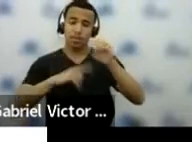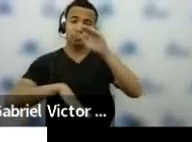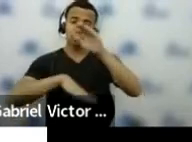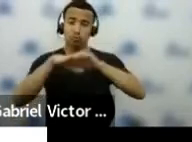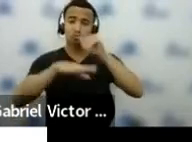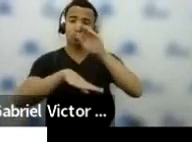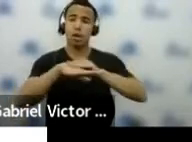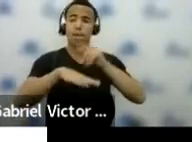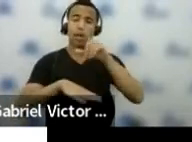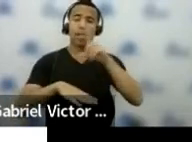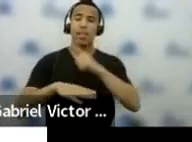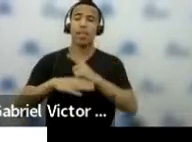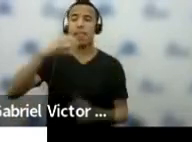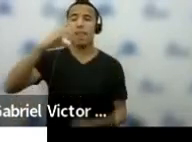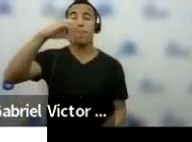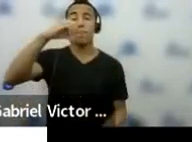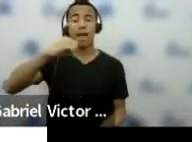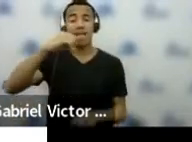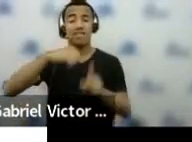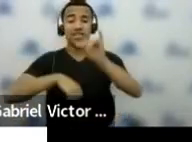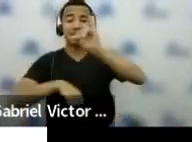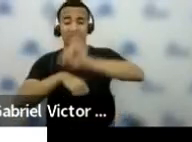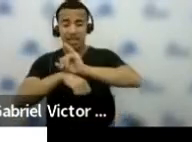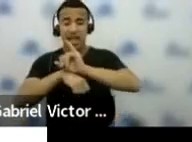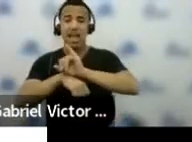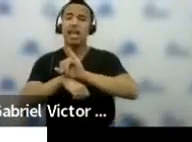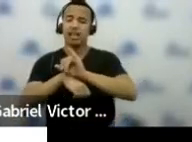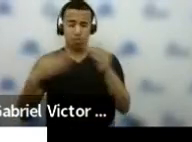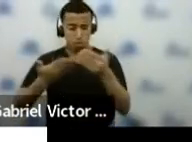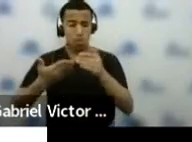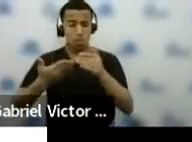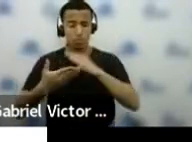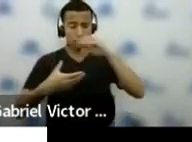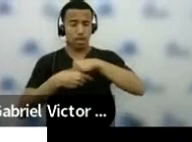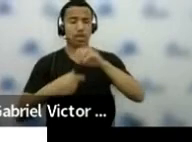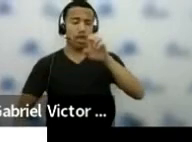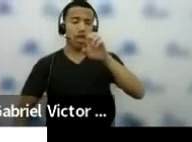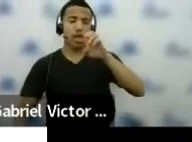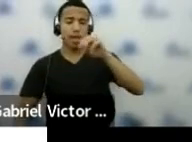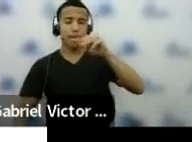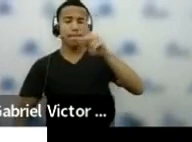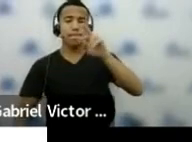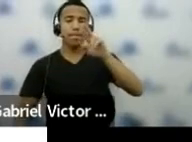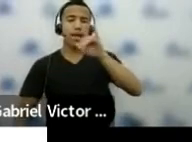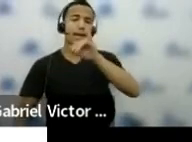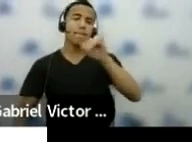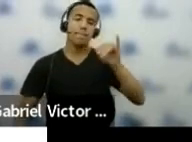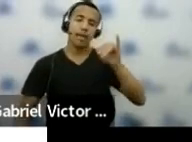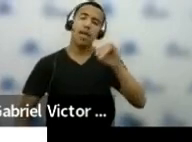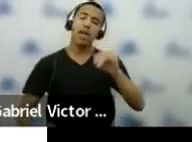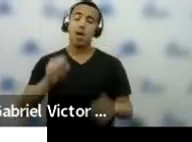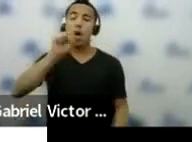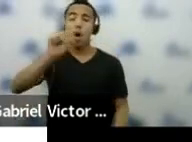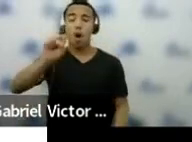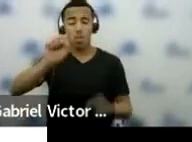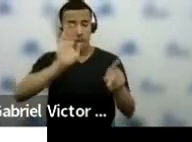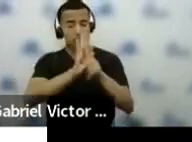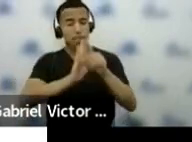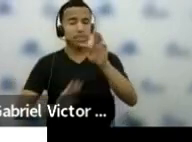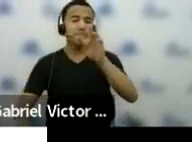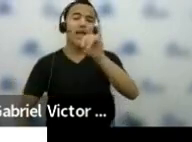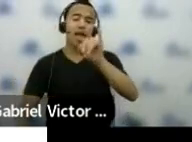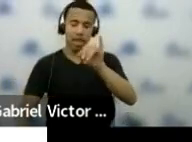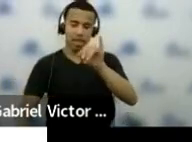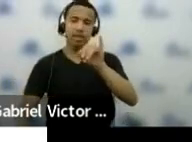para credenciamento de 9 centros de competência hoje na Embrapi. 8 deles são na área de TI, então eu mostro